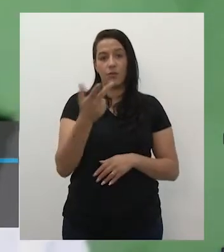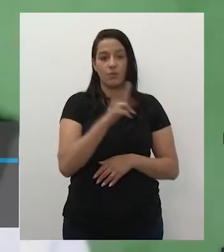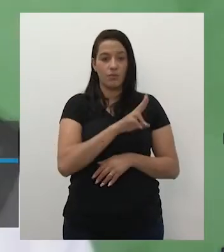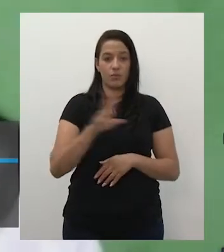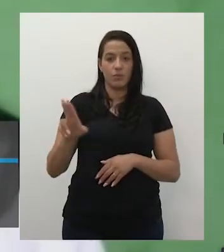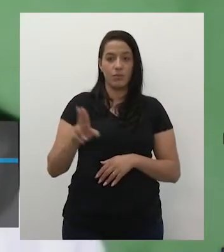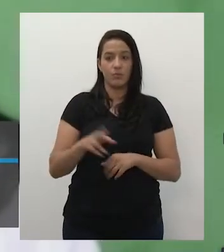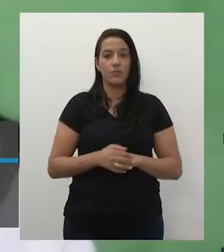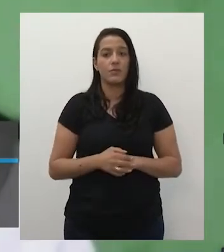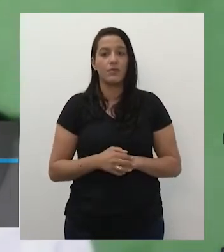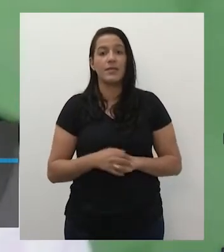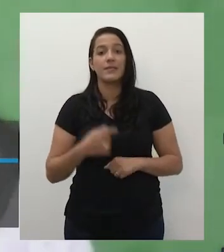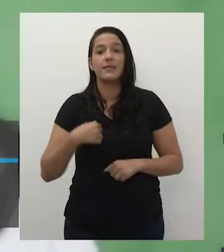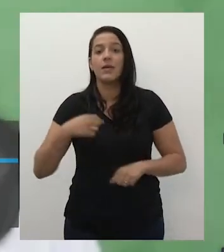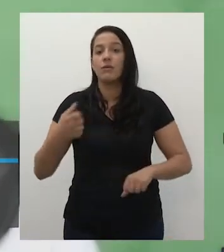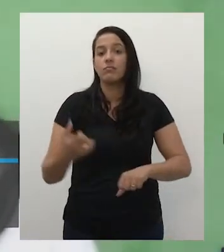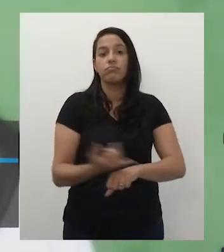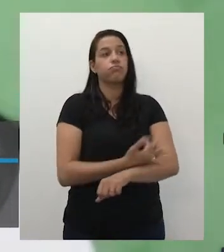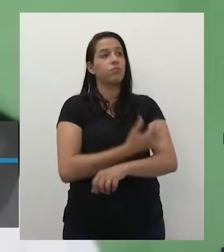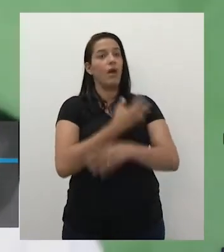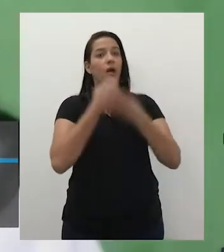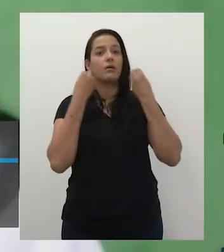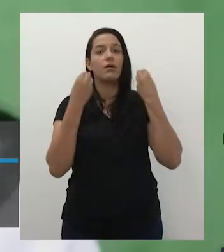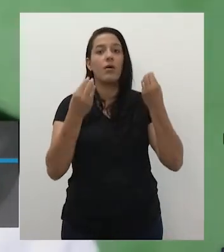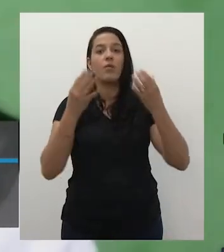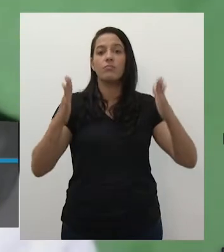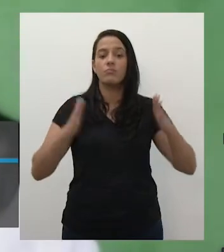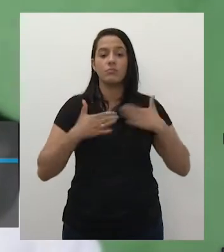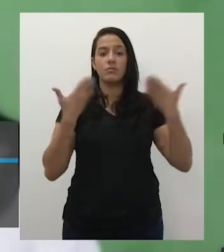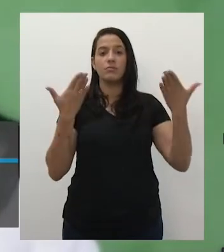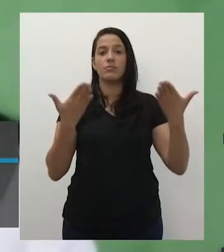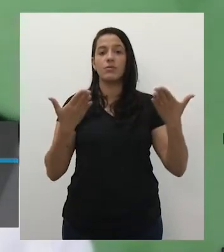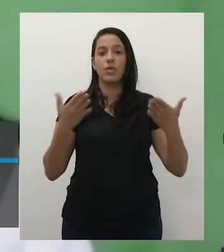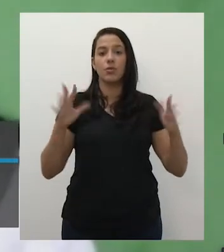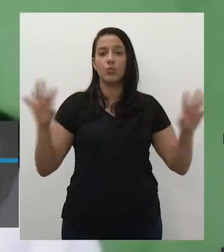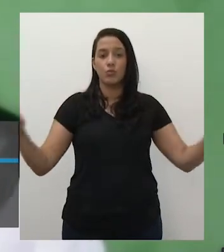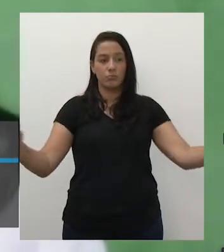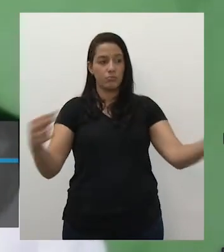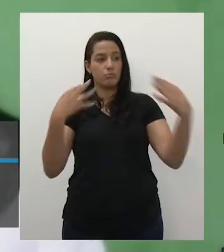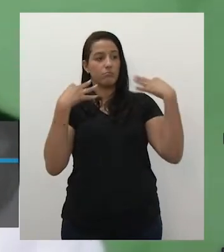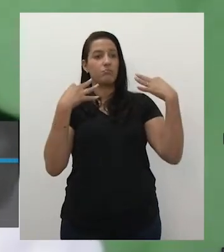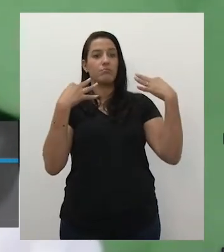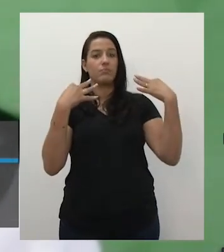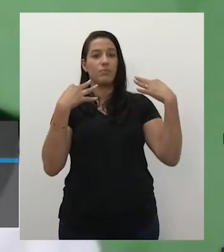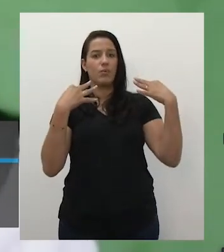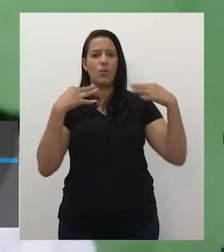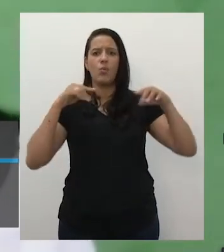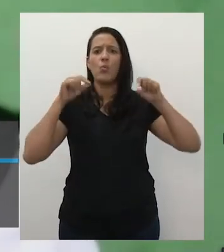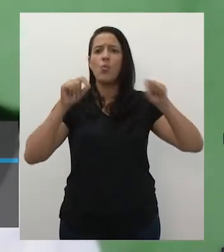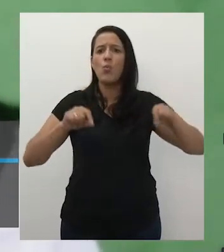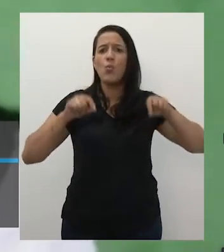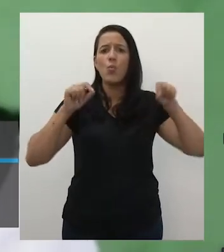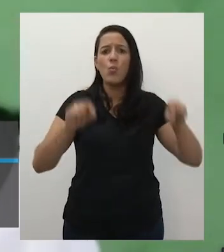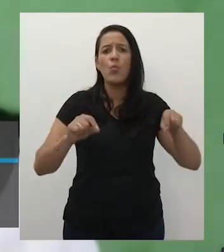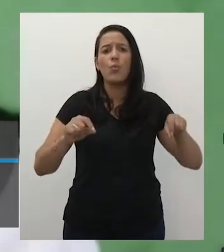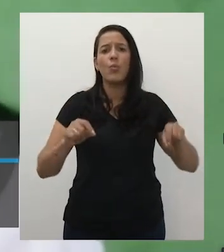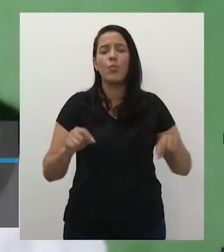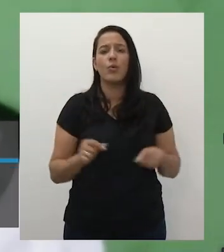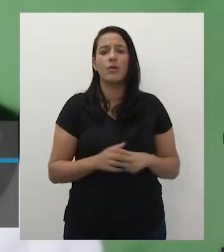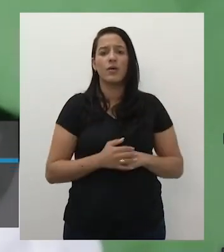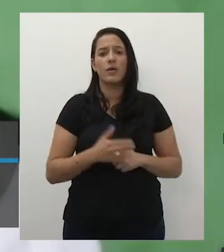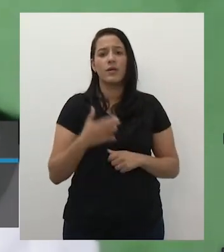motivava, fazia um ambiente propício ao aprendizado, trocávamos muitas ideias, resultando um aumento no nível de